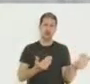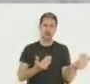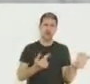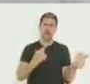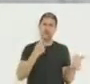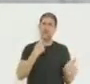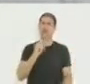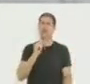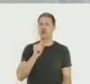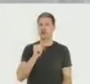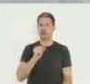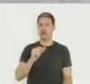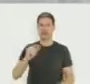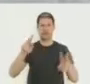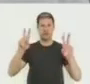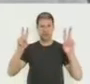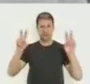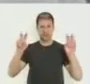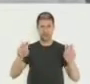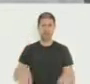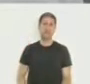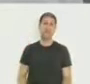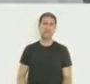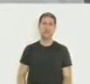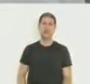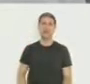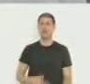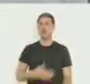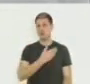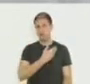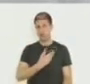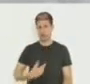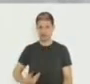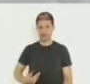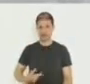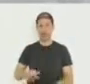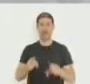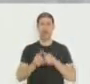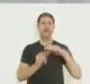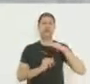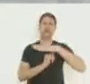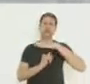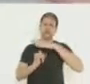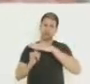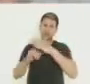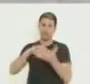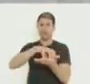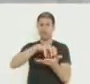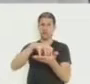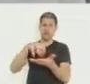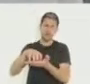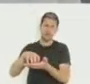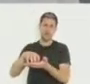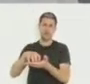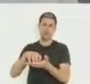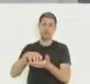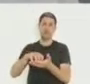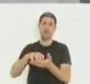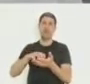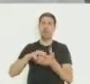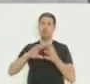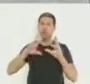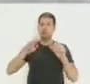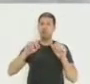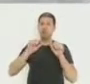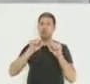aspas o poder público As instituições e os empregadores propiciaram condições adequadas